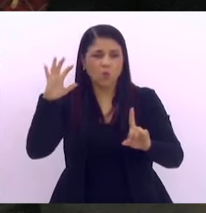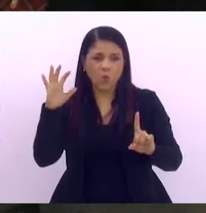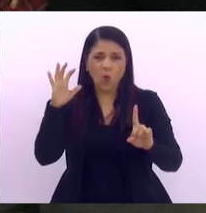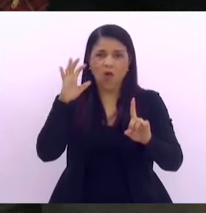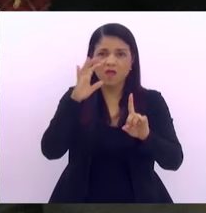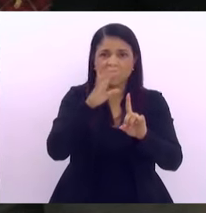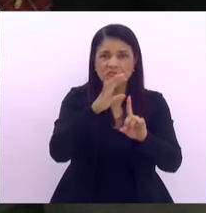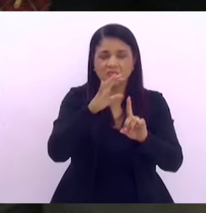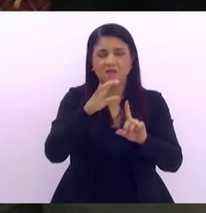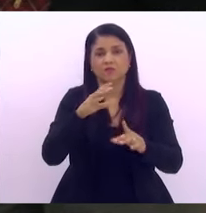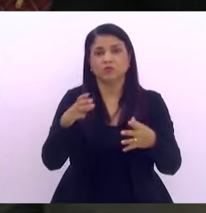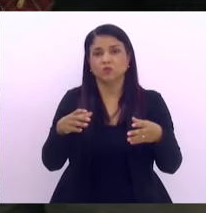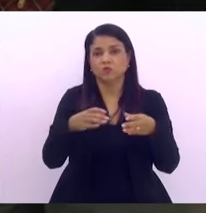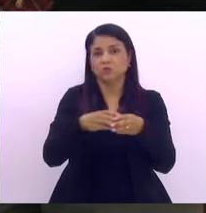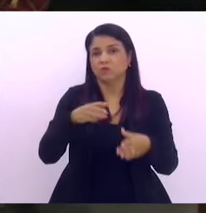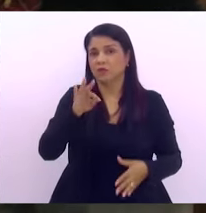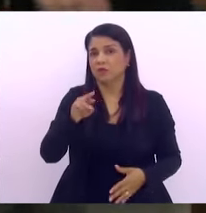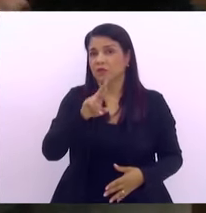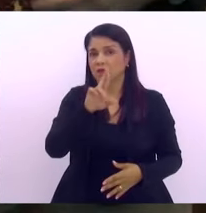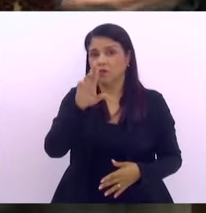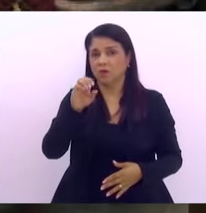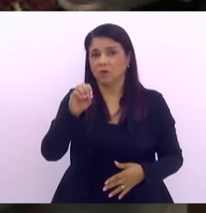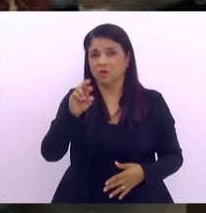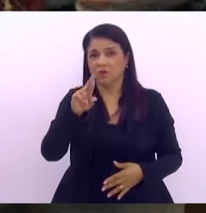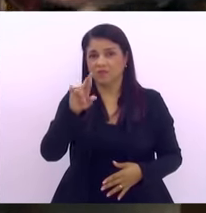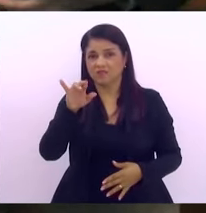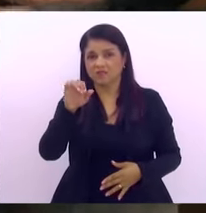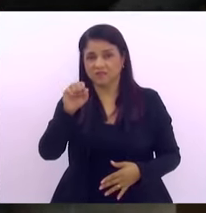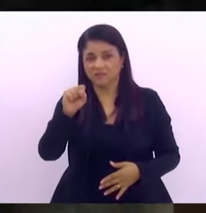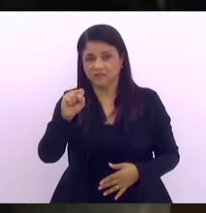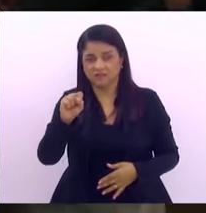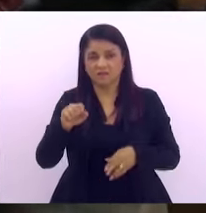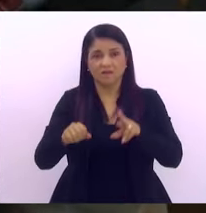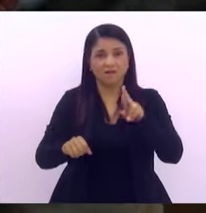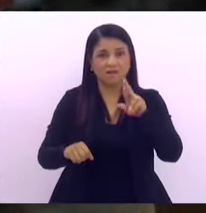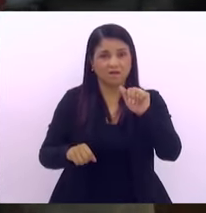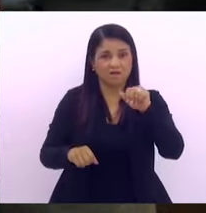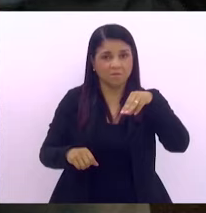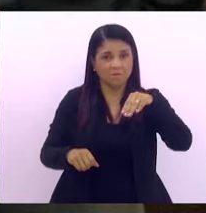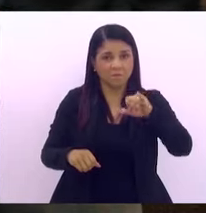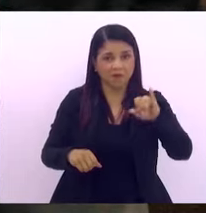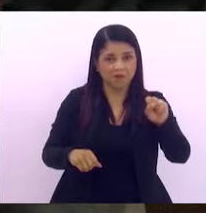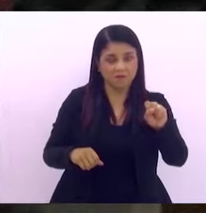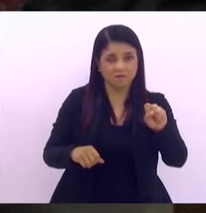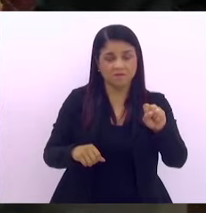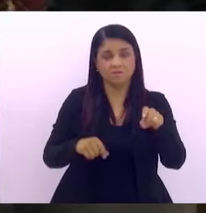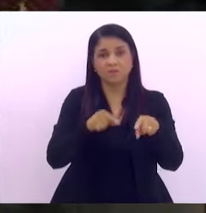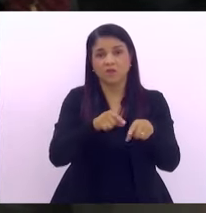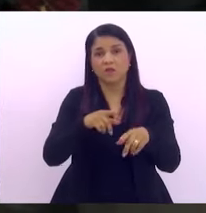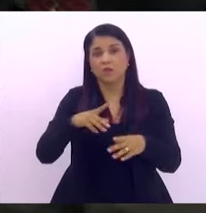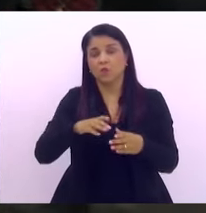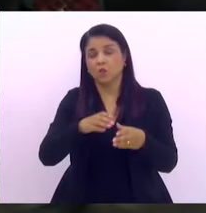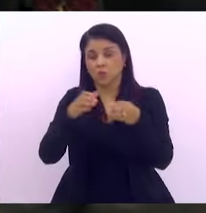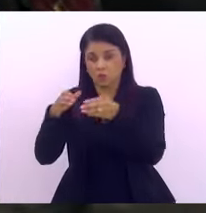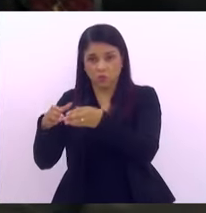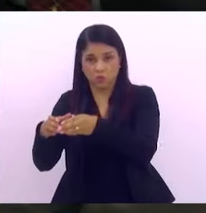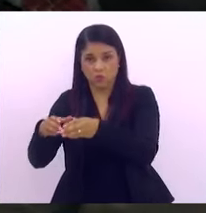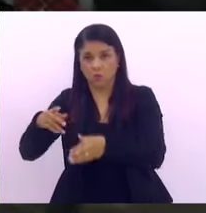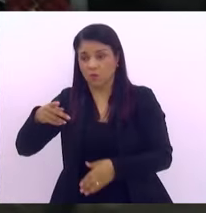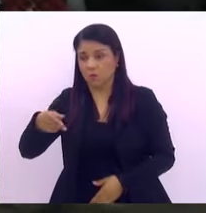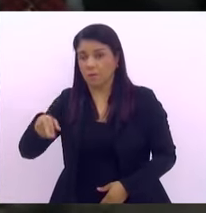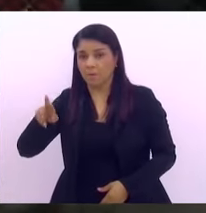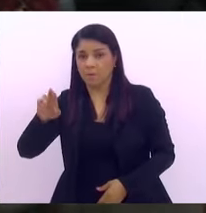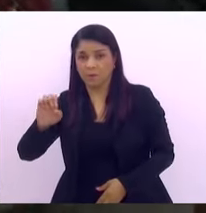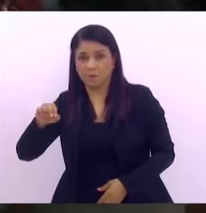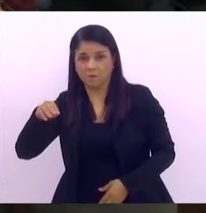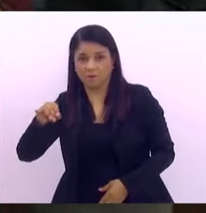terrorista Hamas e dizer que com o Hamas de um lado e o premier Bibi de outro, nunca vai haver